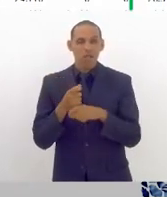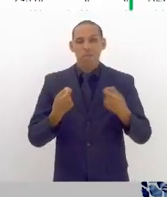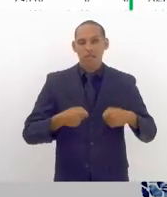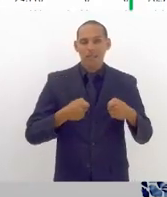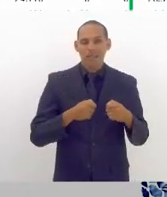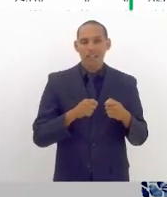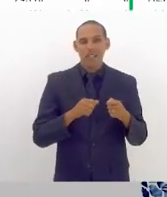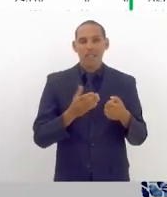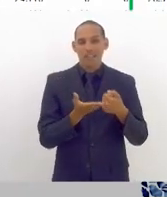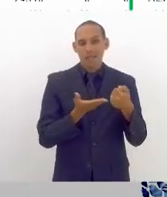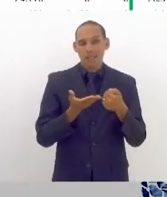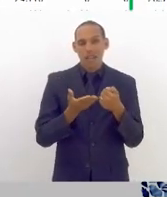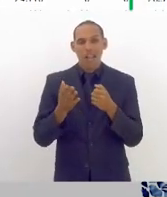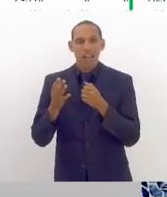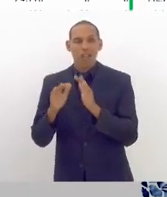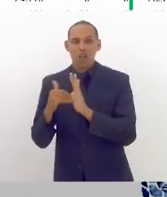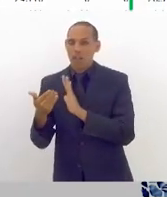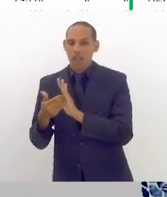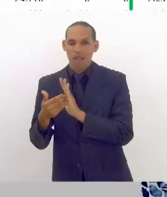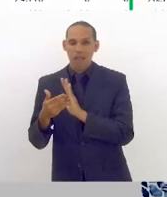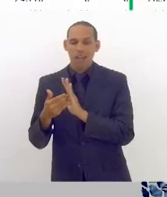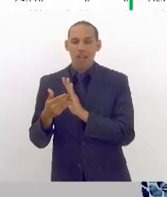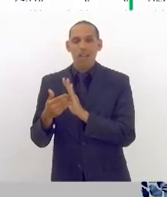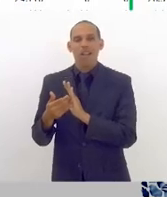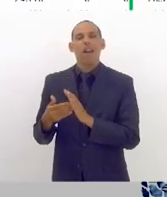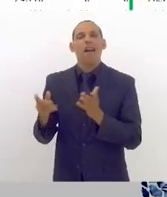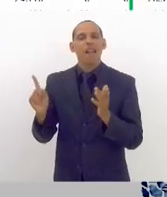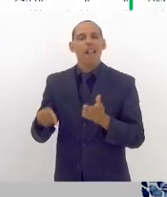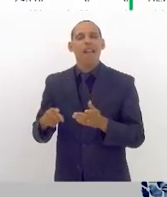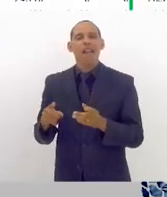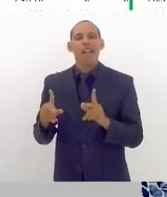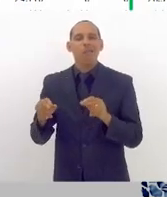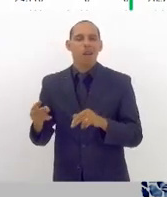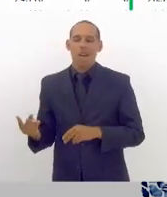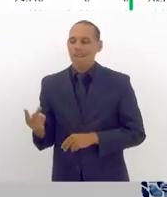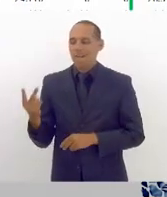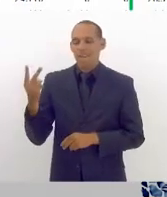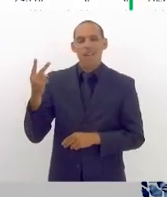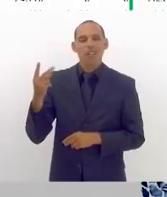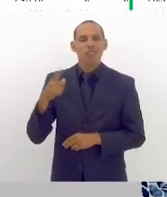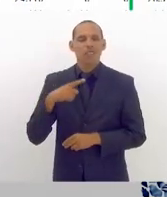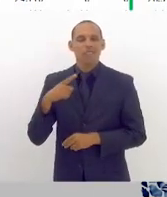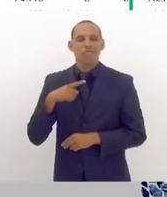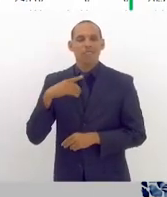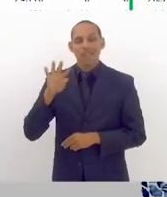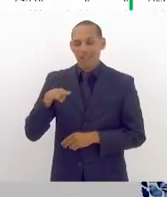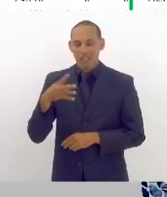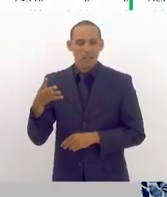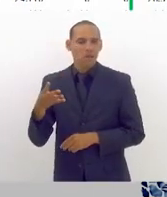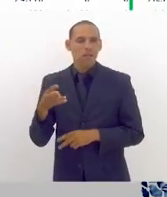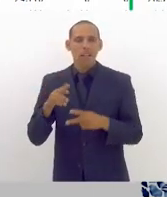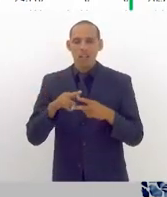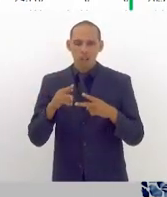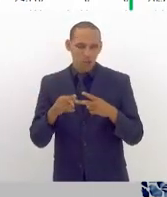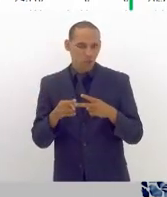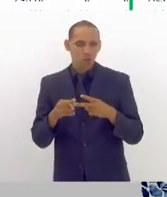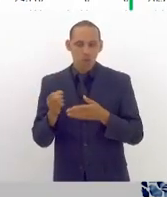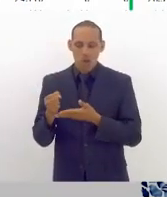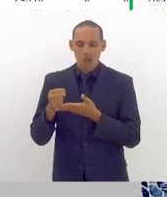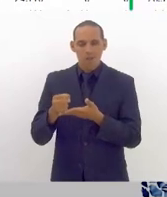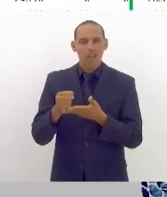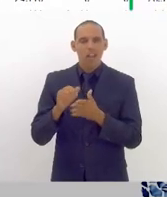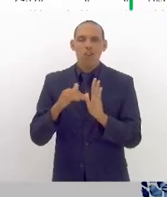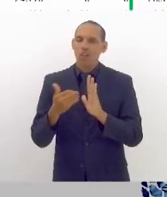demanda final a demanda total que é igual ao valor obtido na tabela de recursos para oferta total por